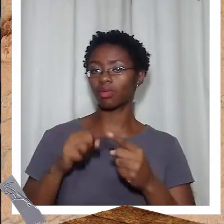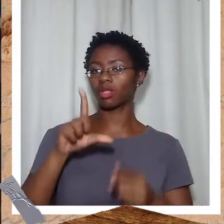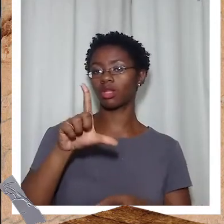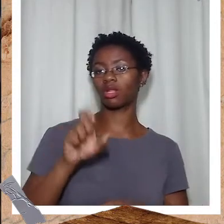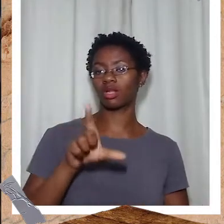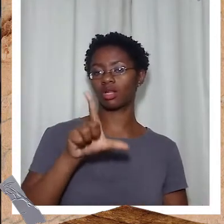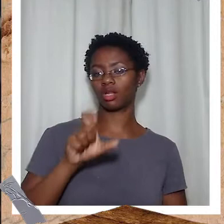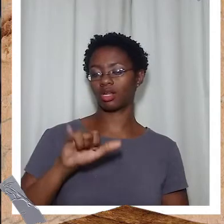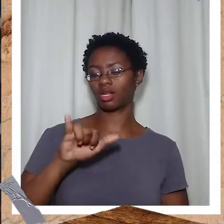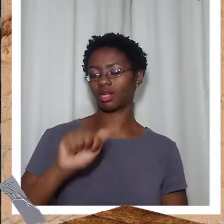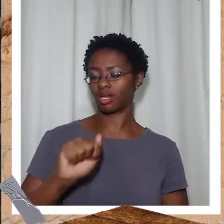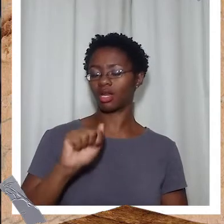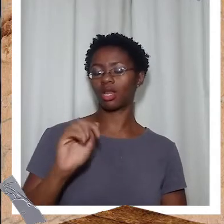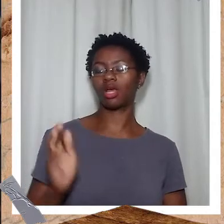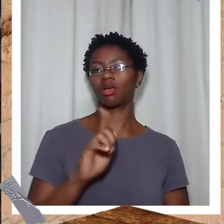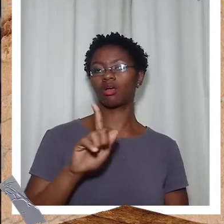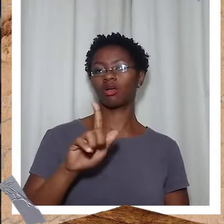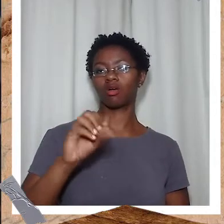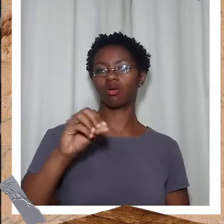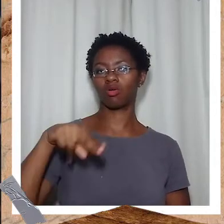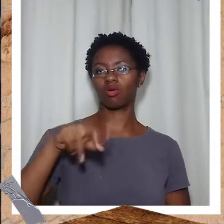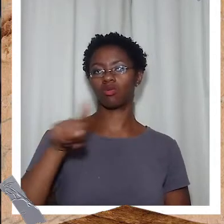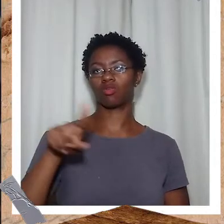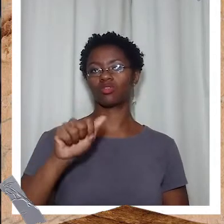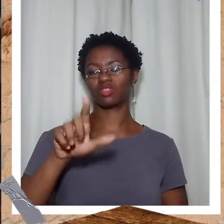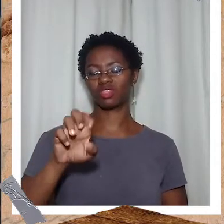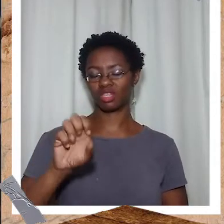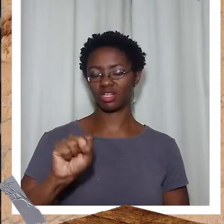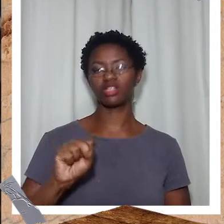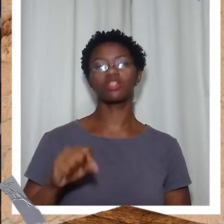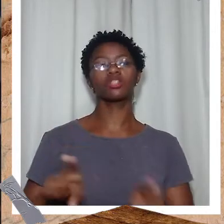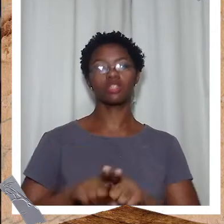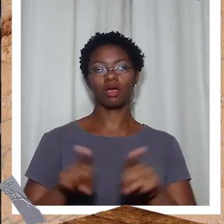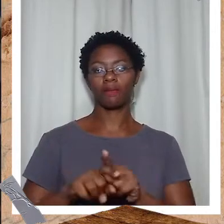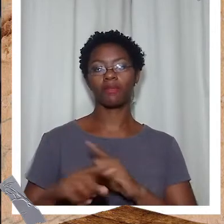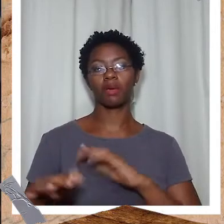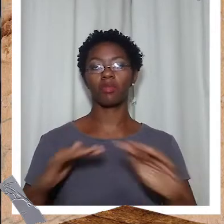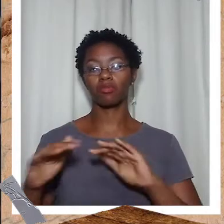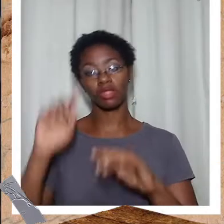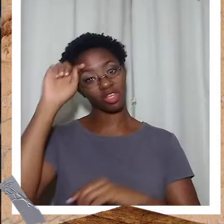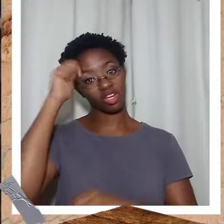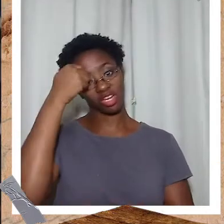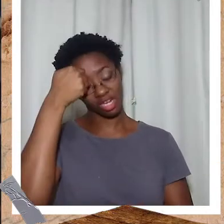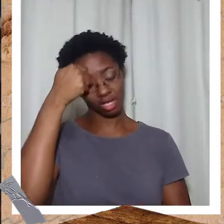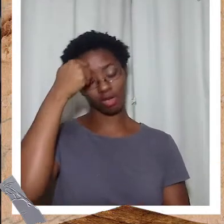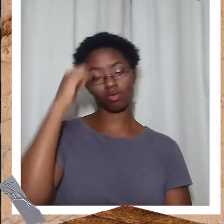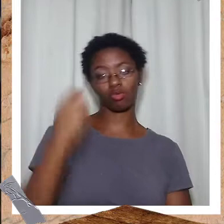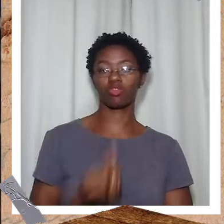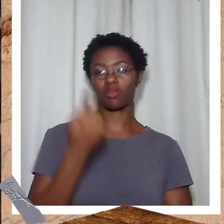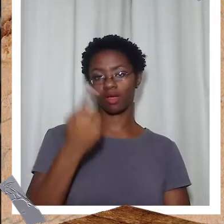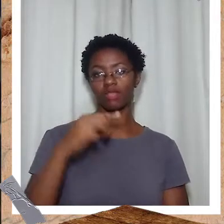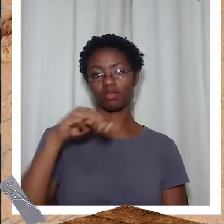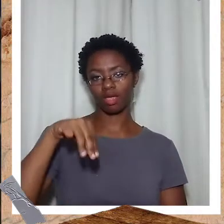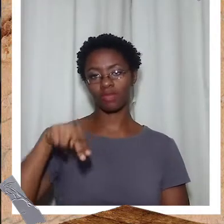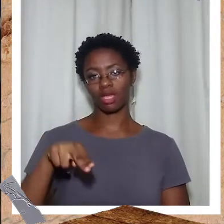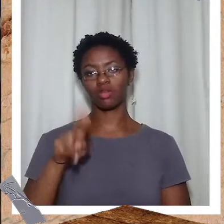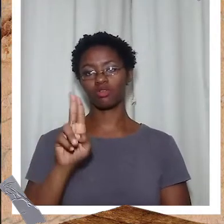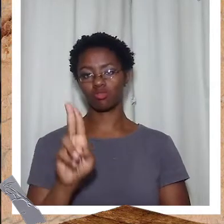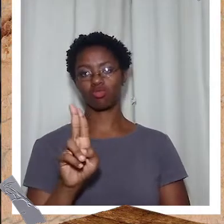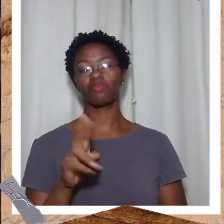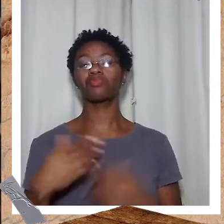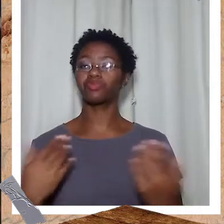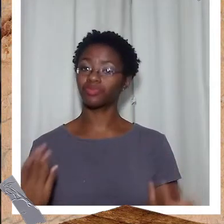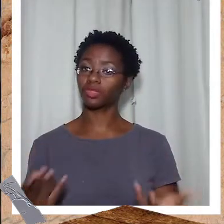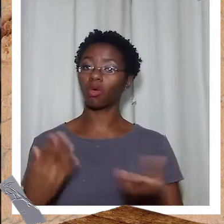por exemplo, né, do Movimento Negro Unificado, MNU, de que modo essa